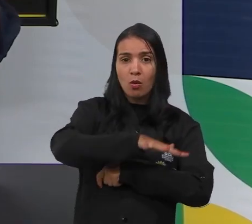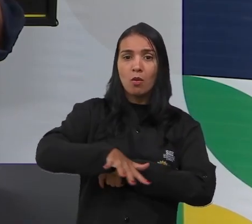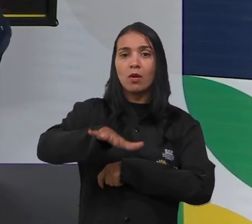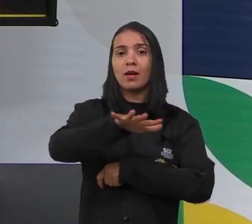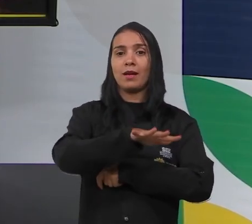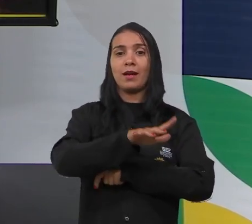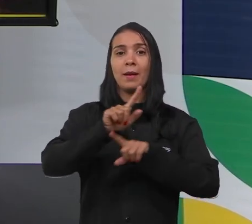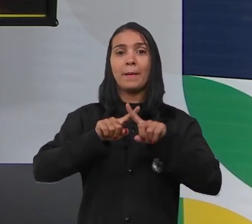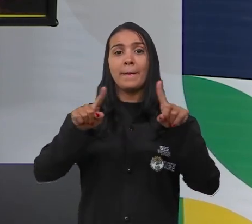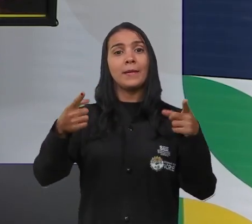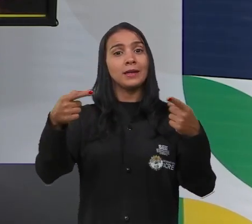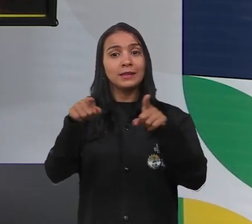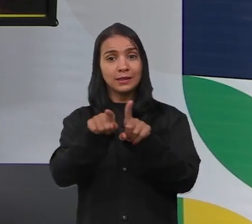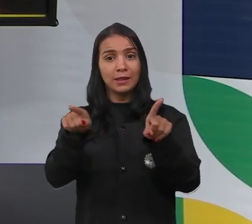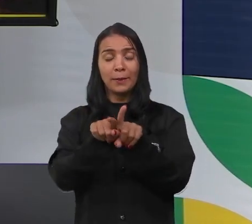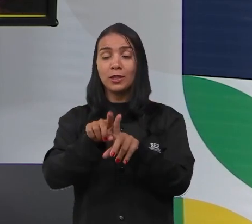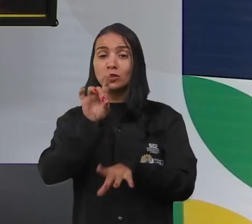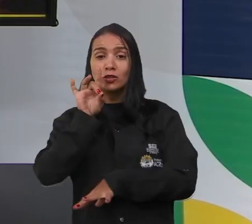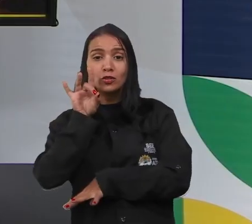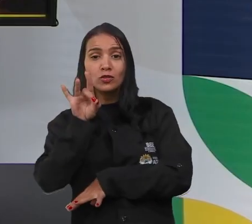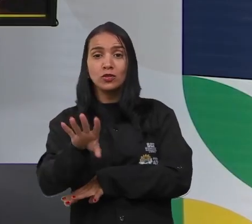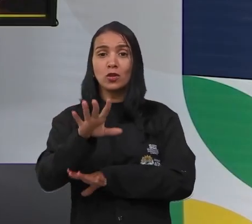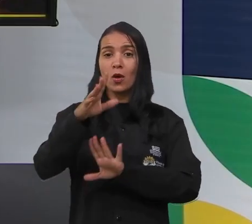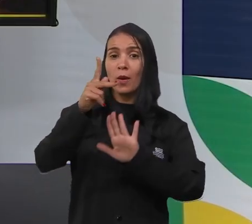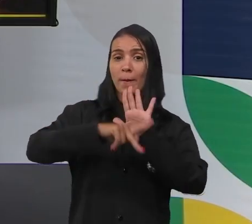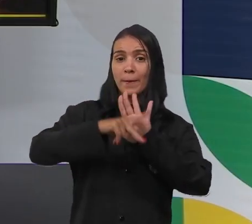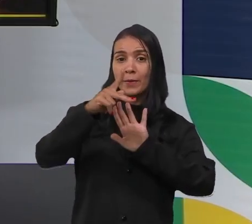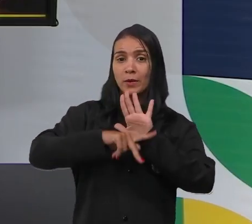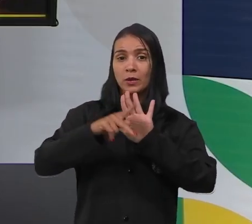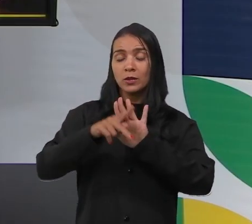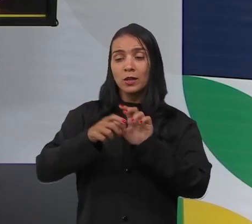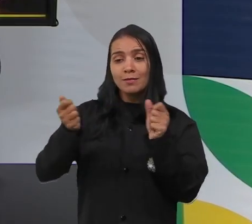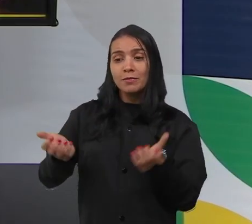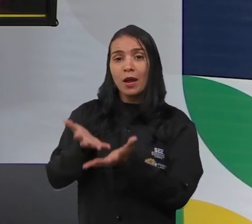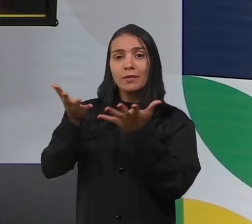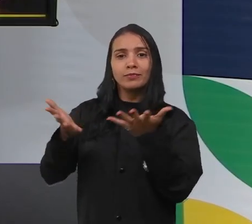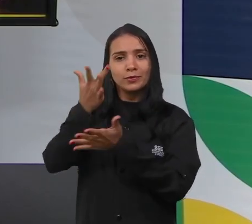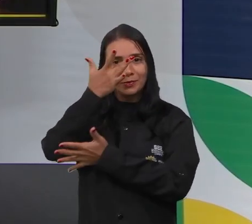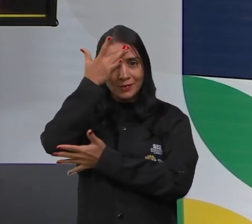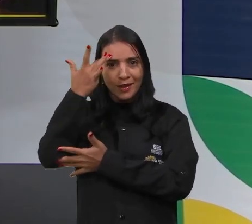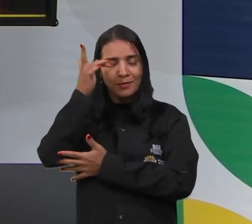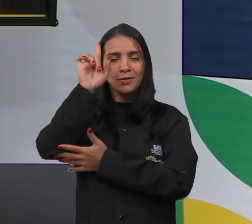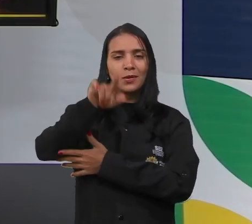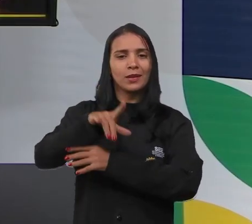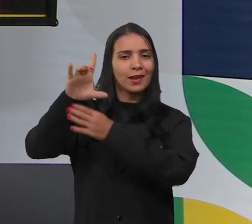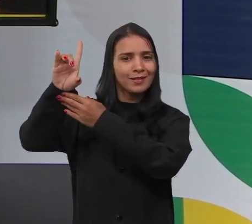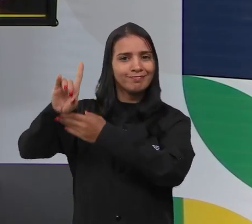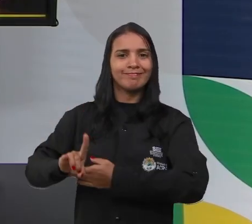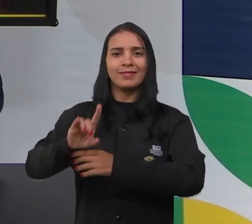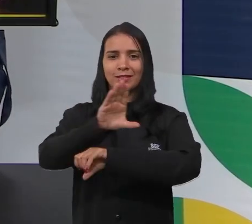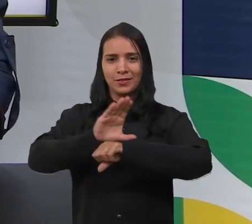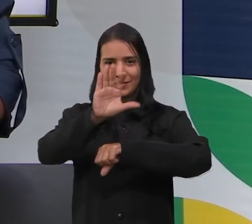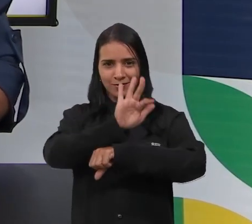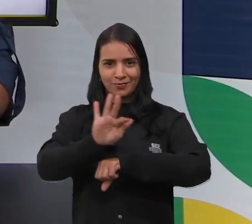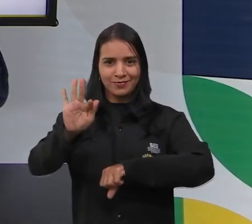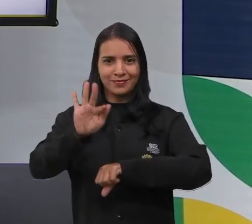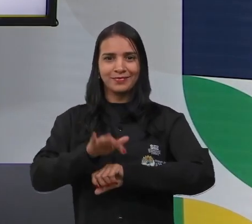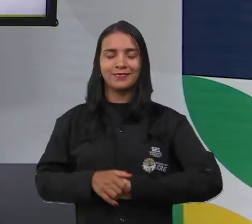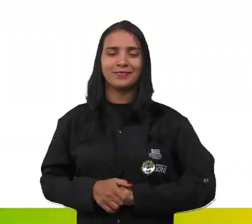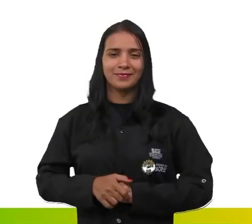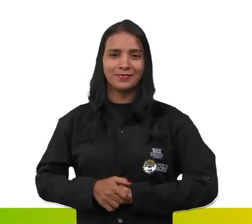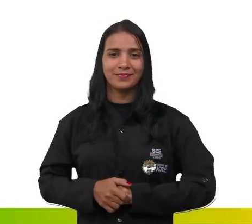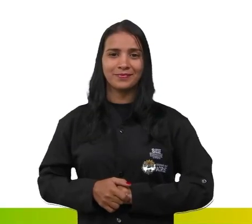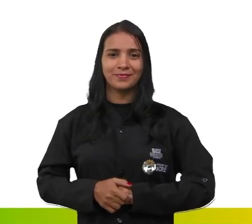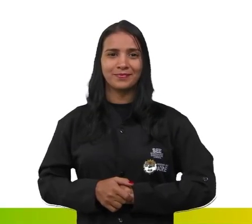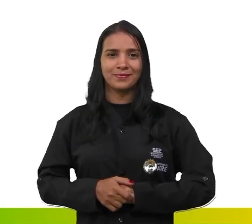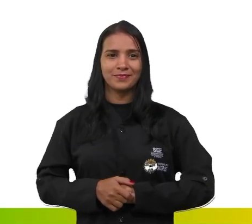hospitais, mas também apenas ações que oportunizem a vivência do que é garantido em Constituição. Ok? Avançando.